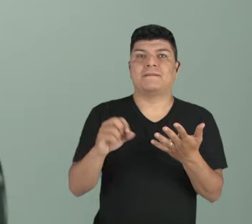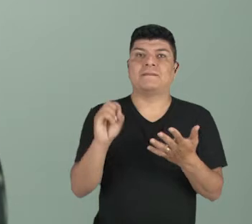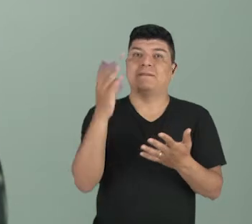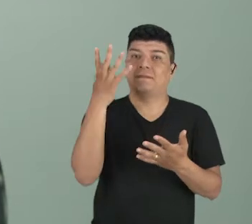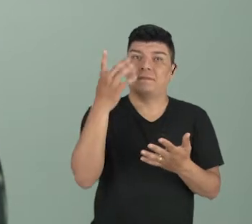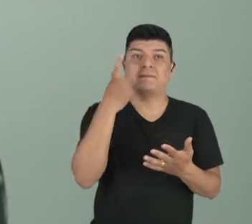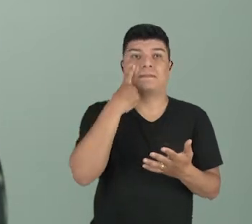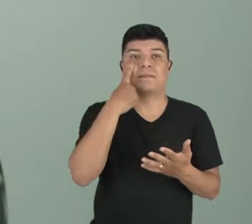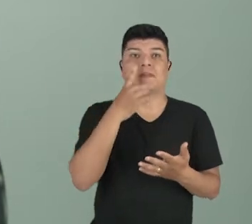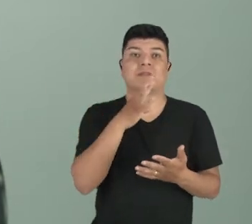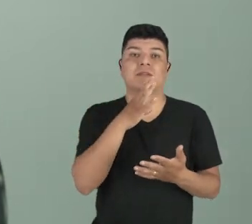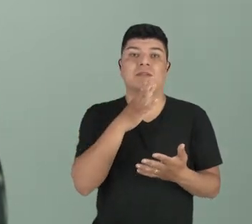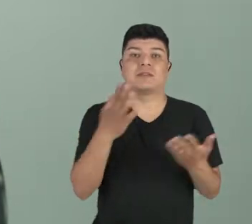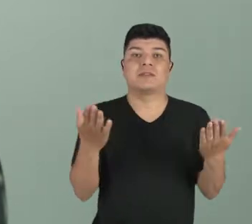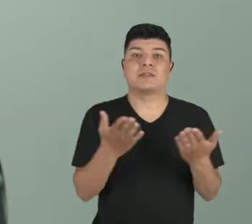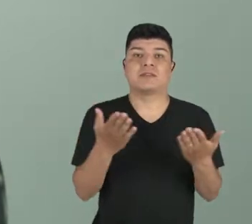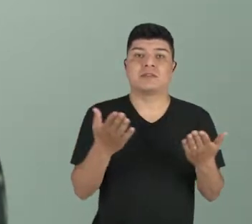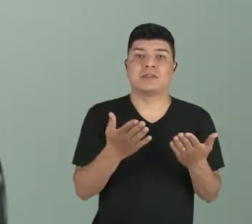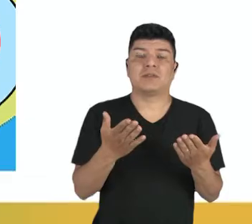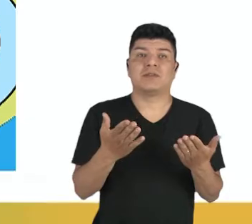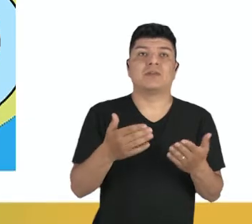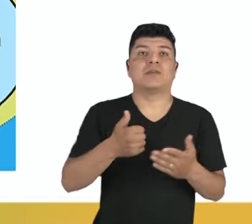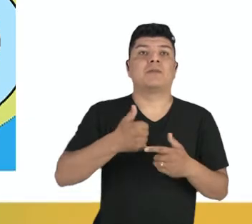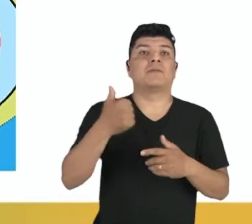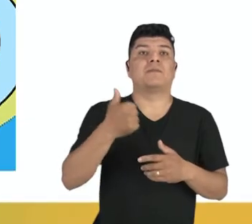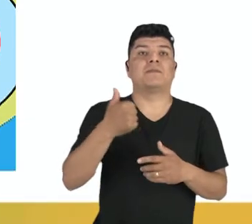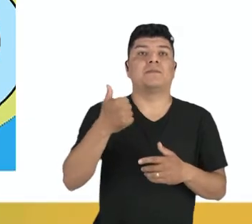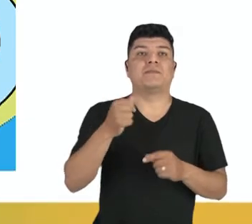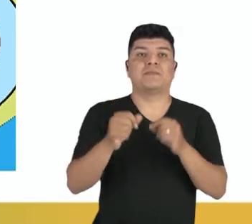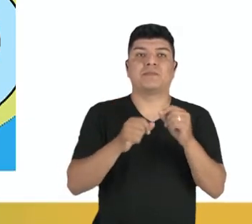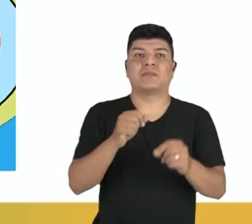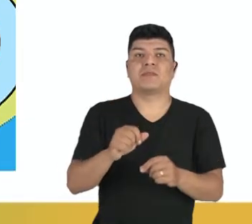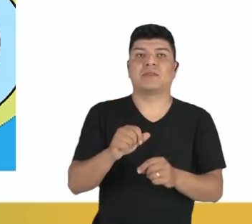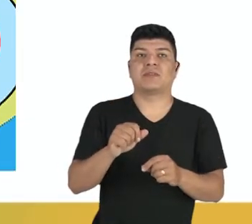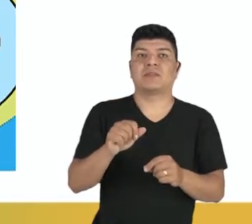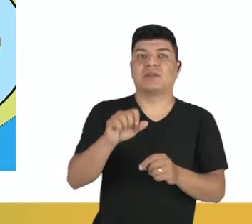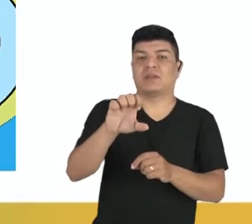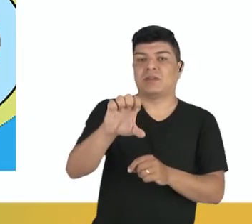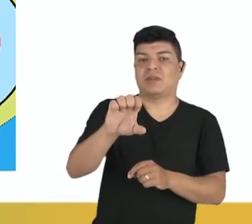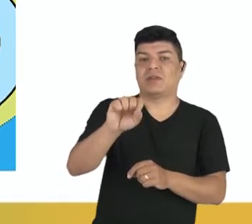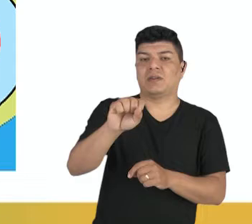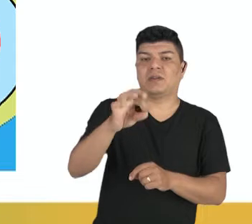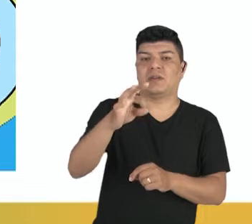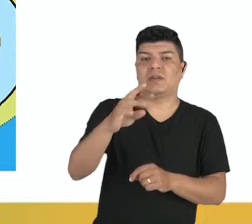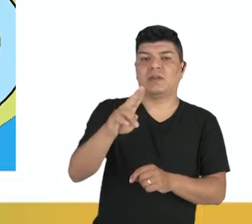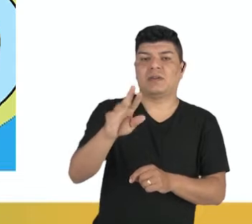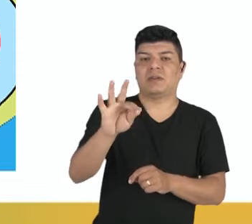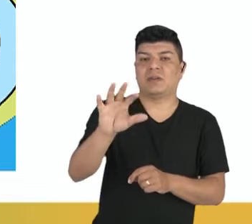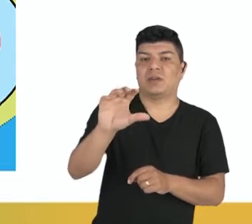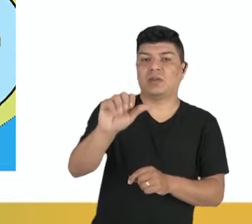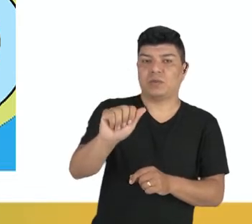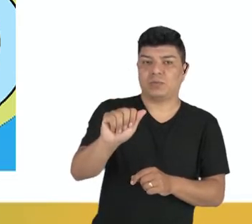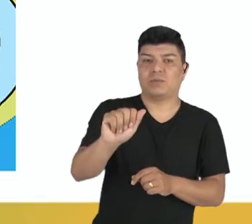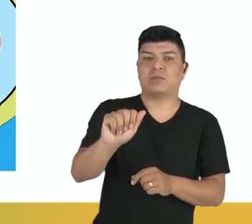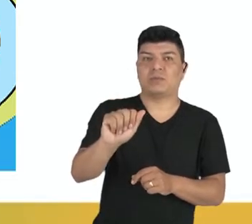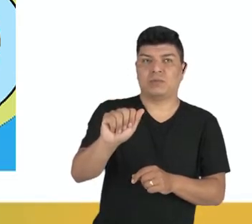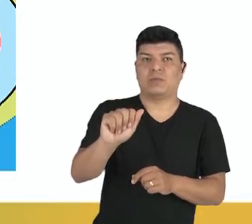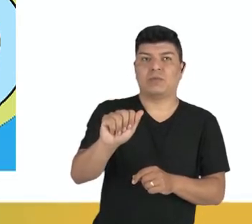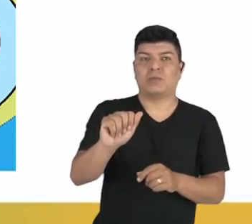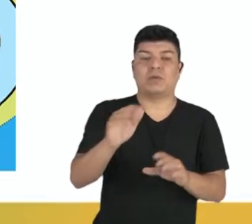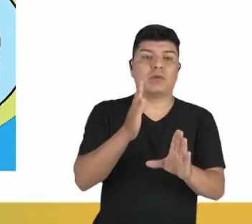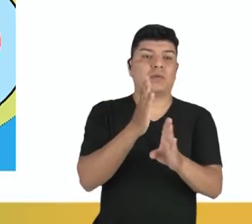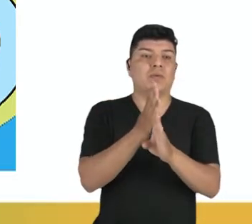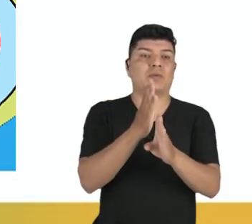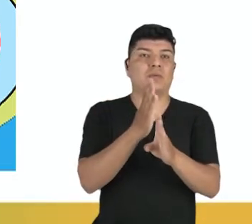fenômenos que nós vamos conhecer hoje, como o primeiro deles é o efeito estufa. O que o efeito estufa tem a ver com o aquecimento global? É que